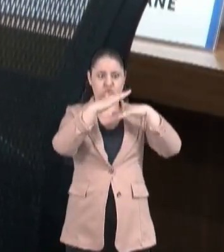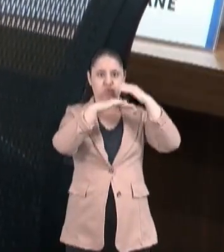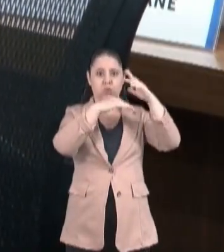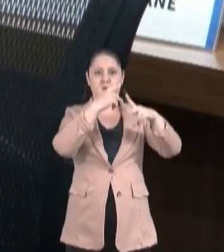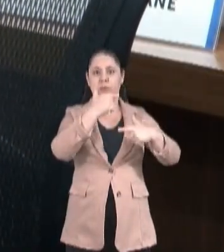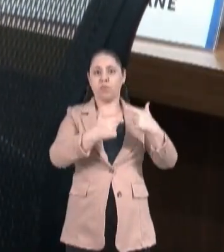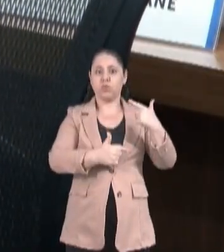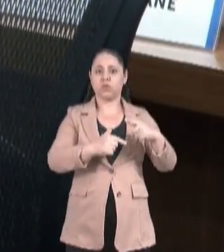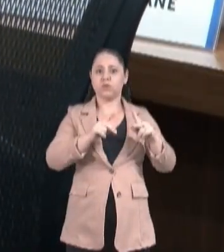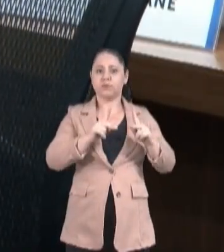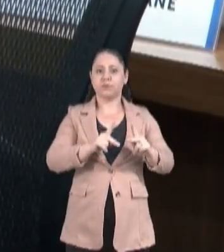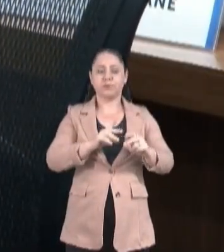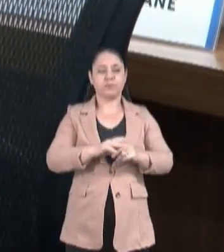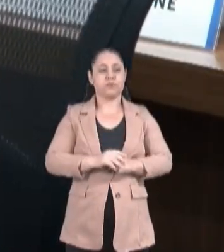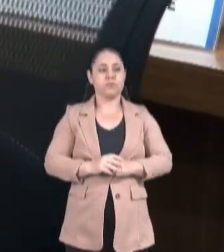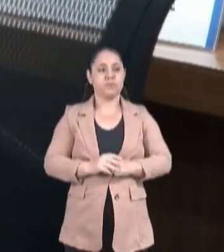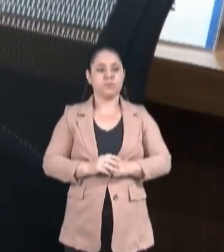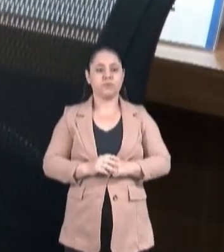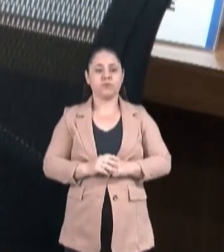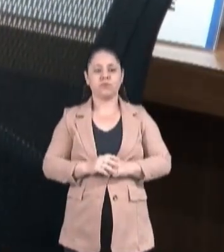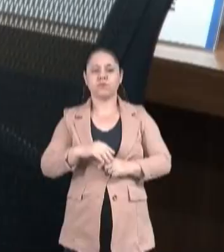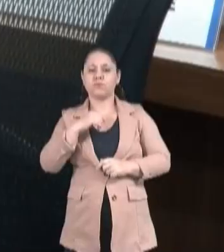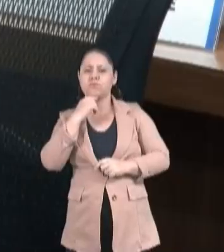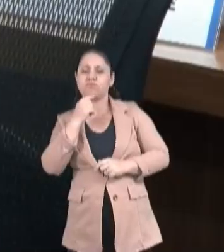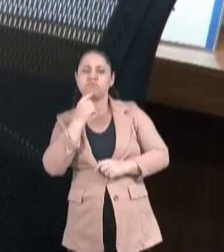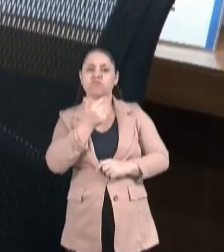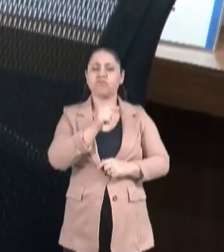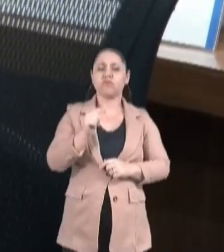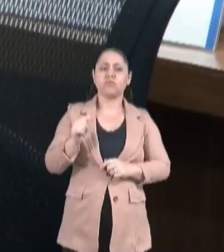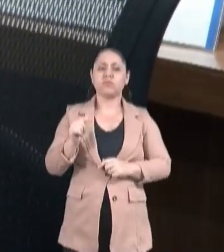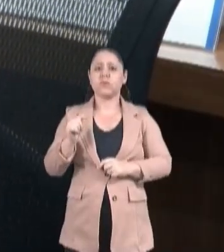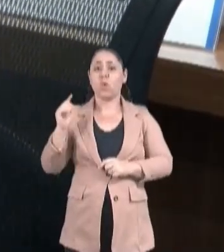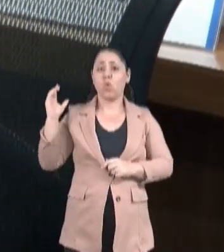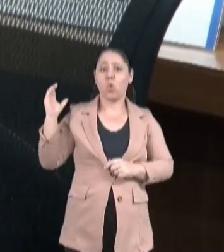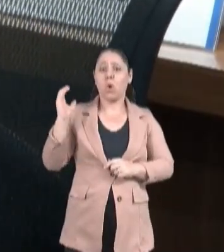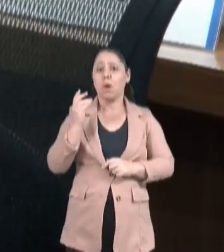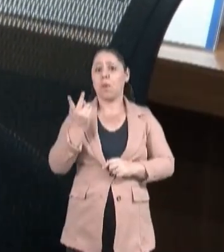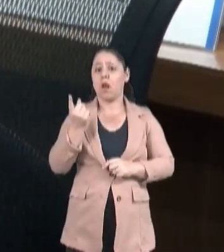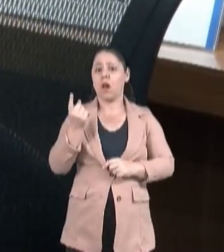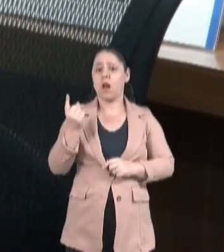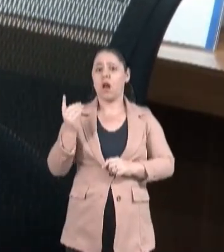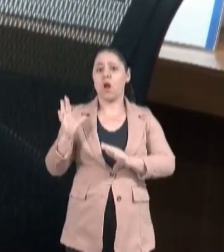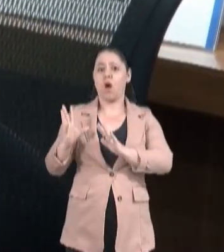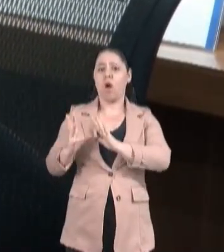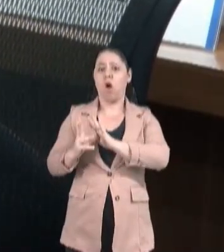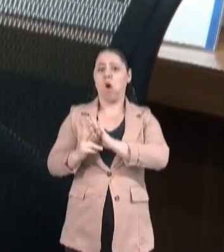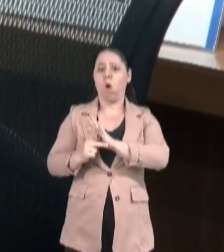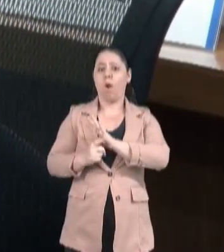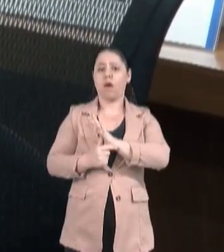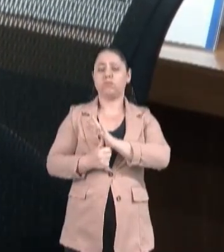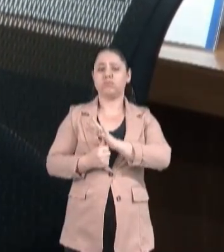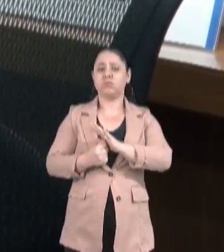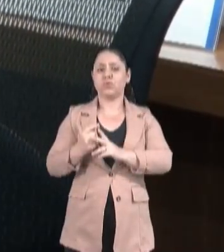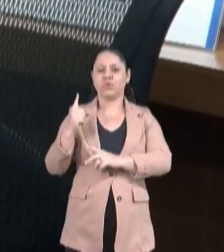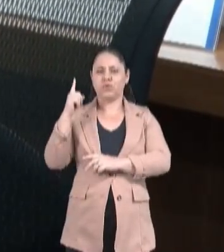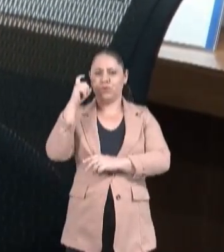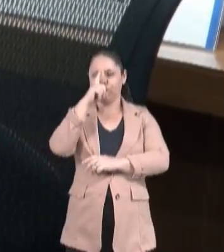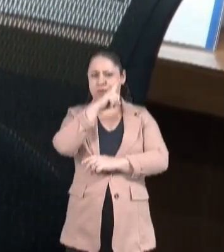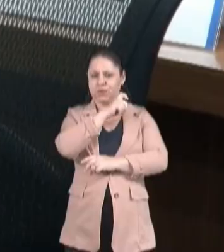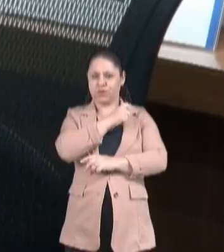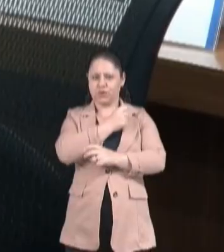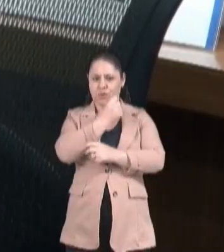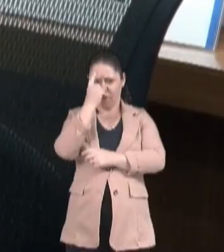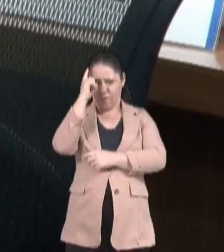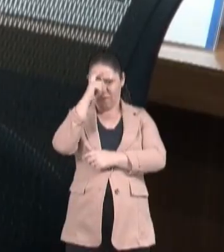termos de política pública. Não há dúvida nenhuma que o crime de lavagem de dinheiro é extremamente difícil de você